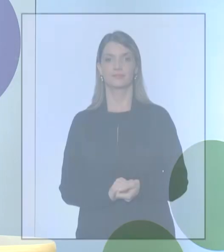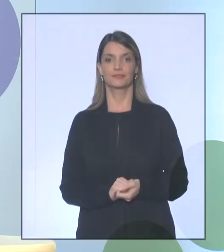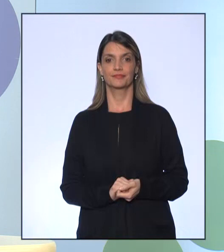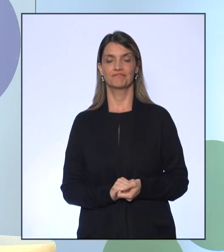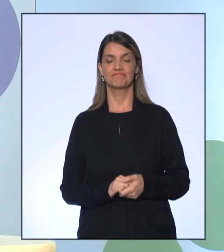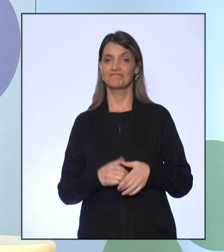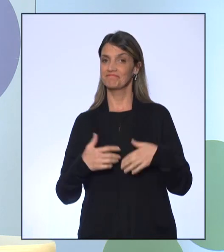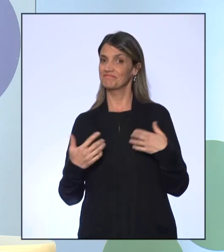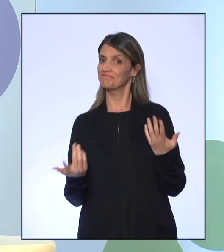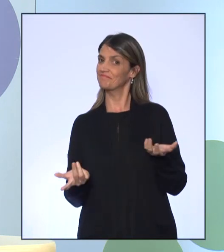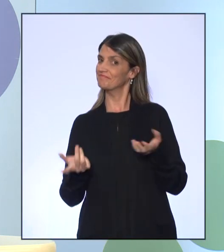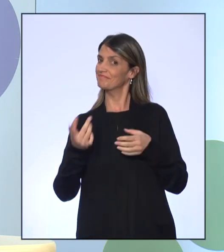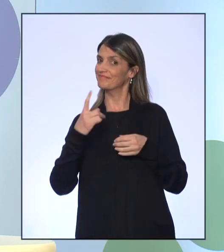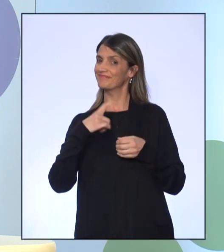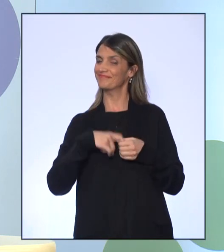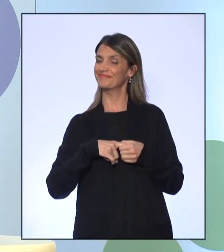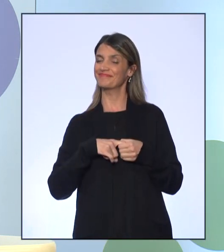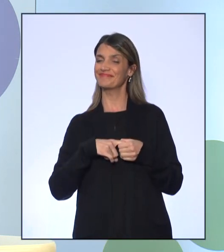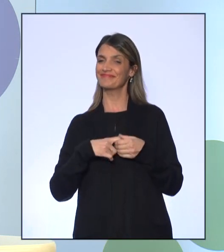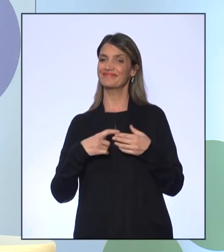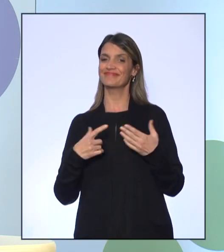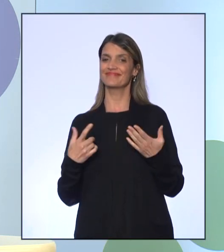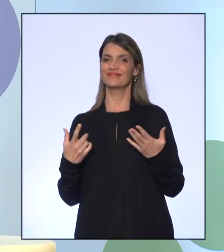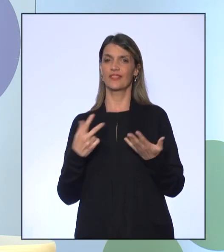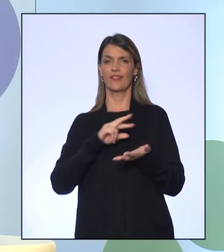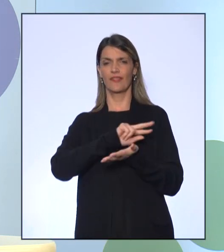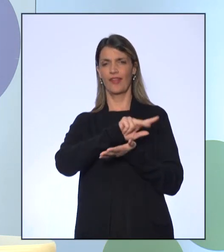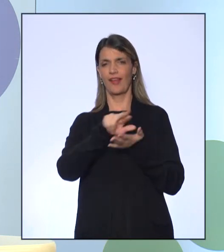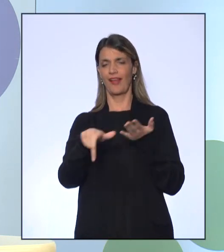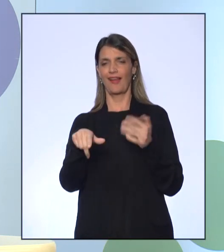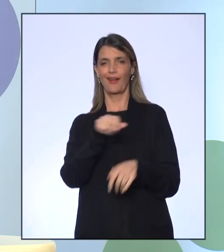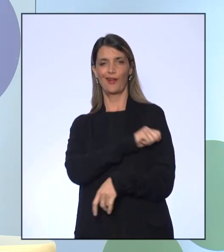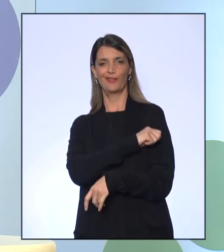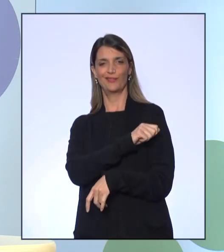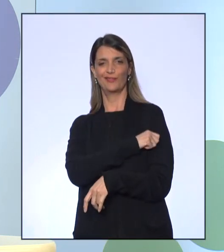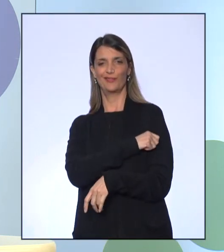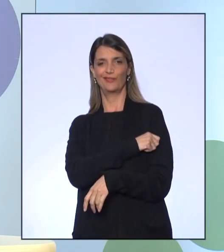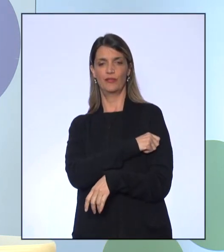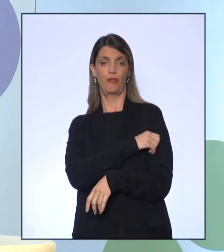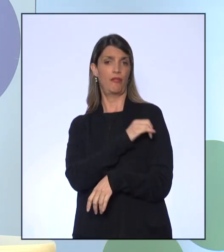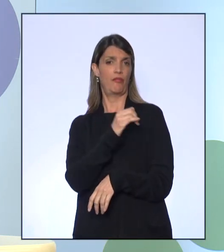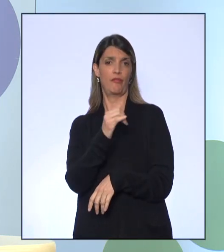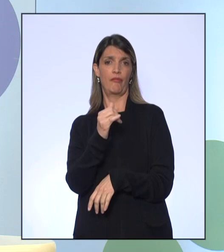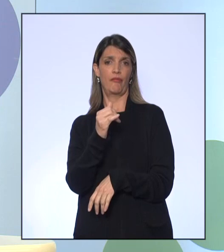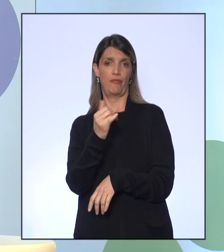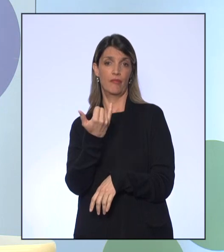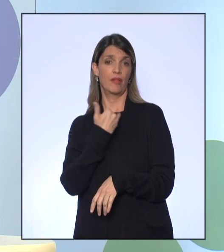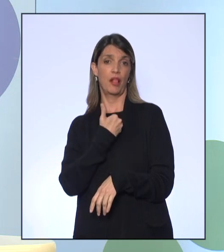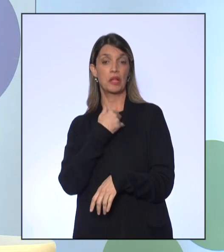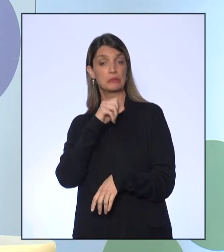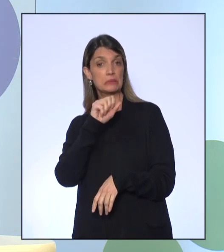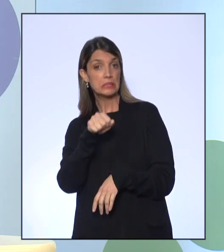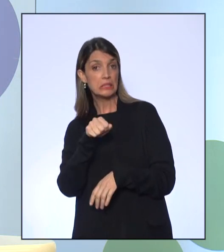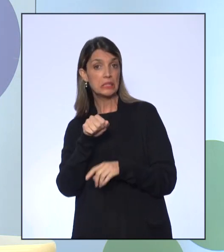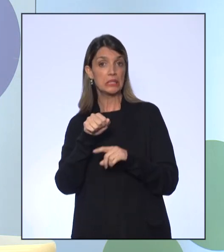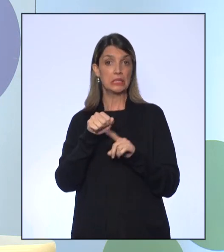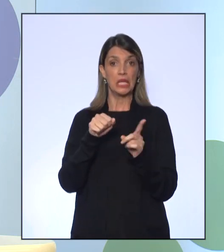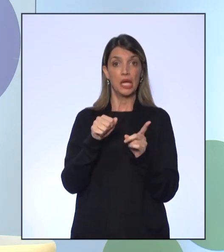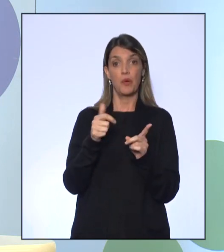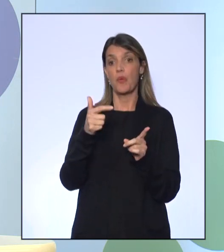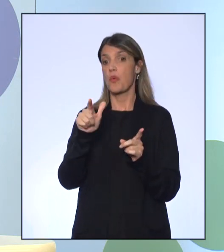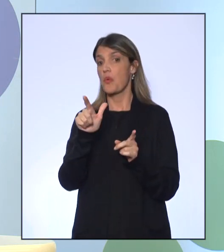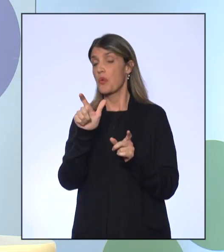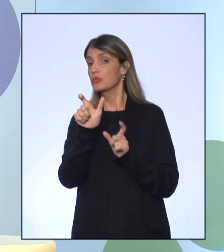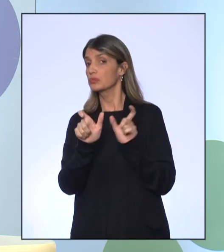Então, voltamos. Bastante aluno interagiu, alguns disseram somente que sim ou que não, outros colocaram que